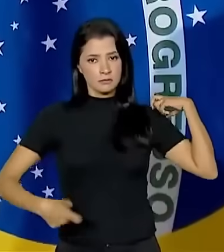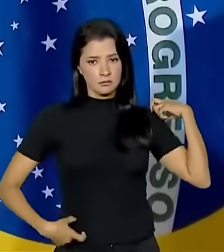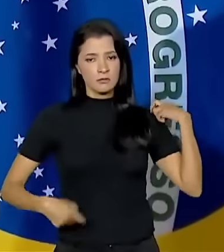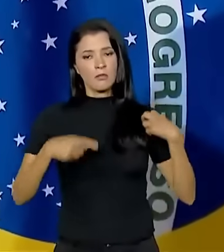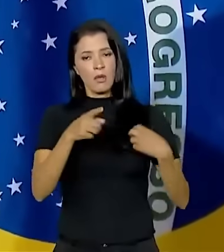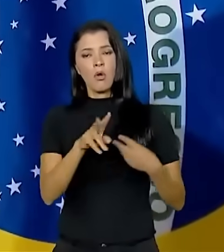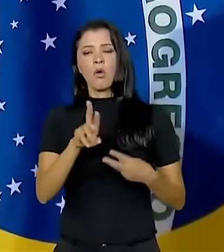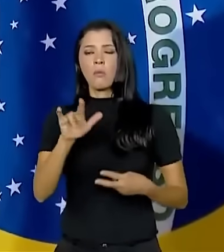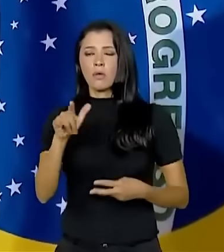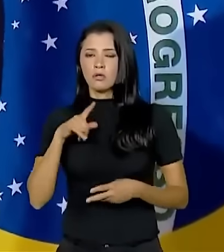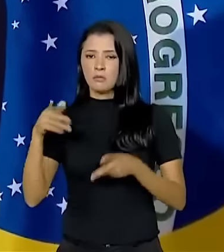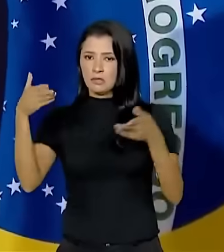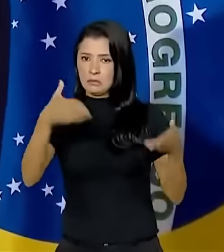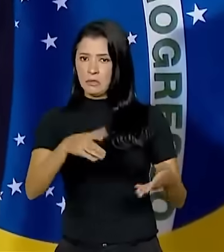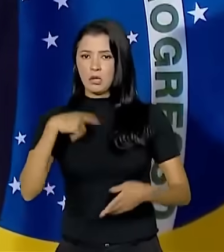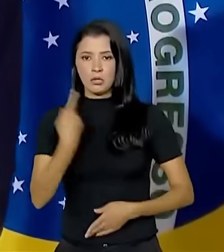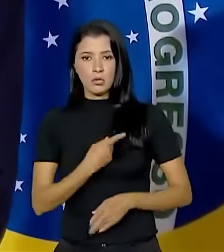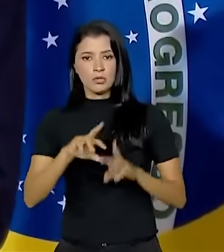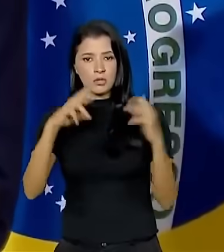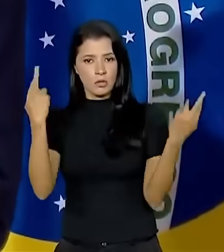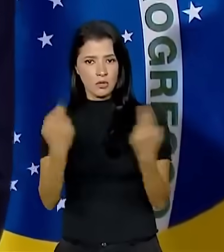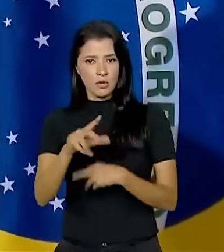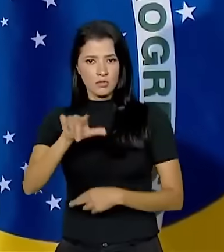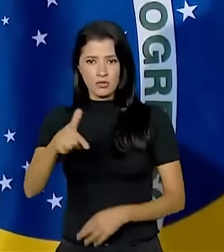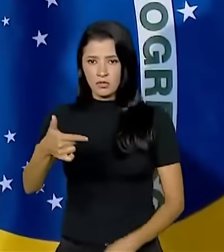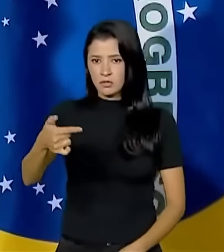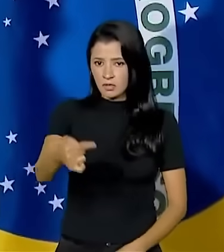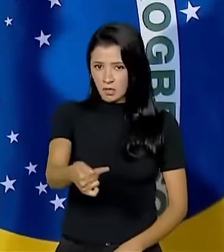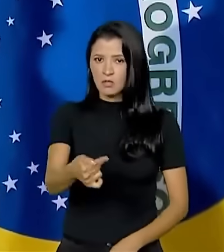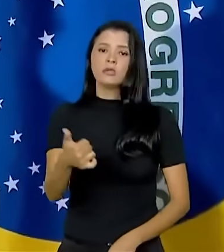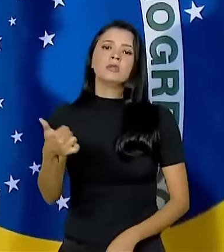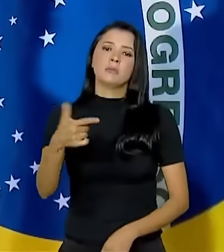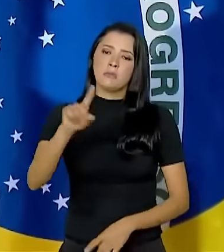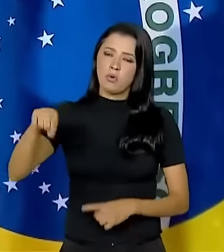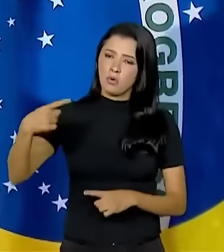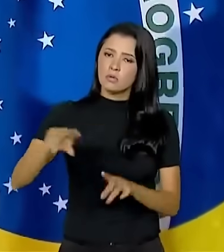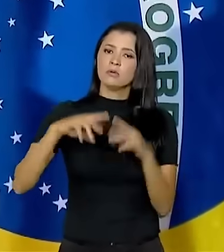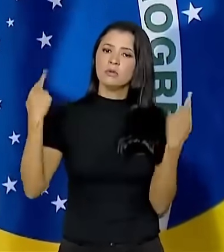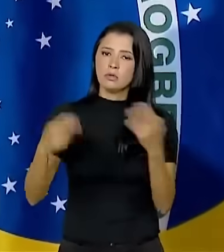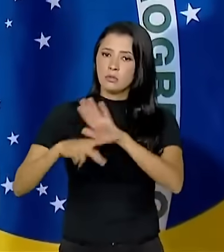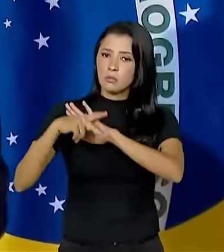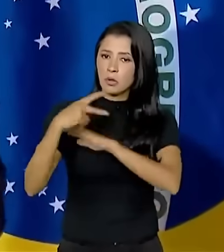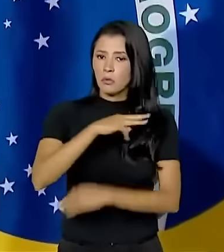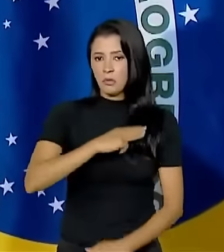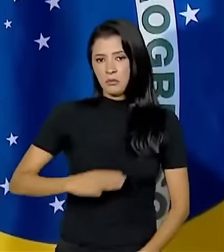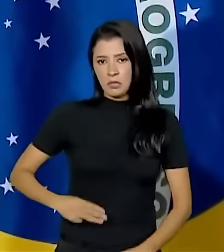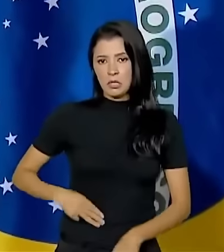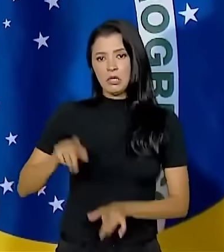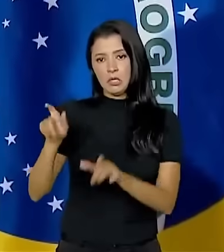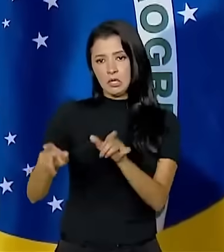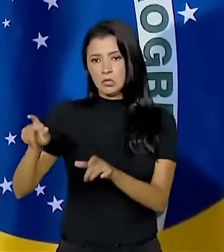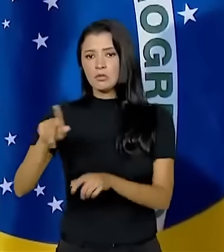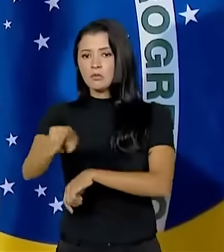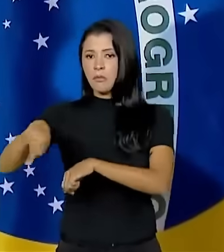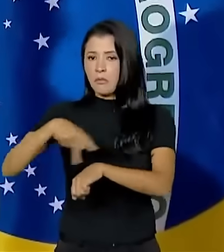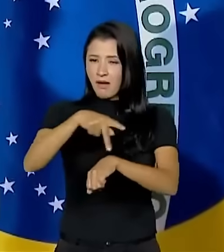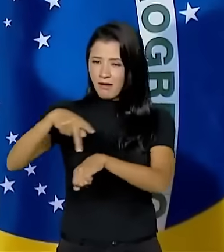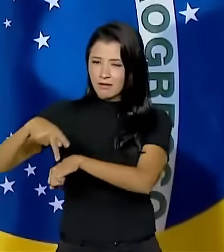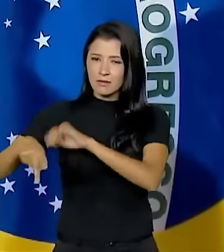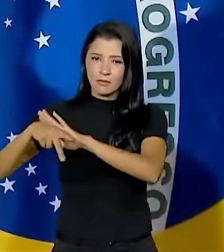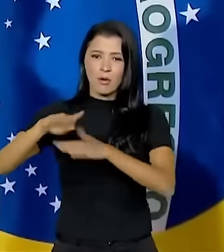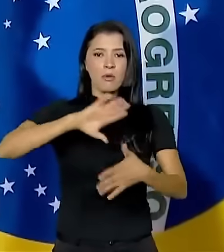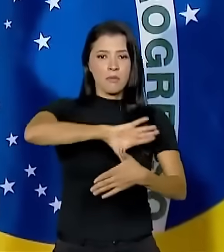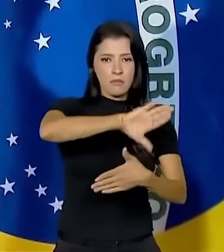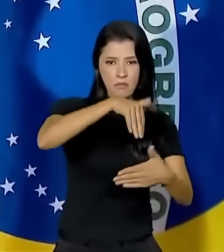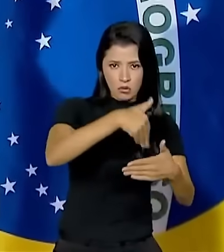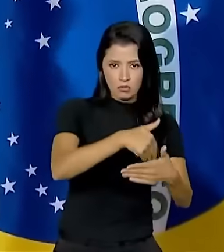nossa reunião dia 7. Dia 6 haverá uma reunião dos ministros, do chanceler dos países do